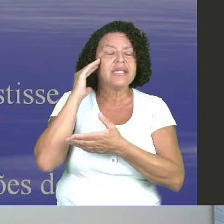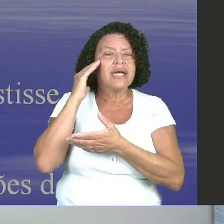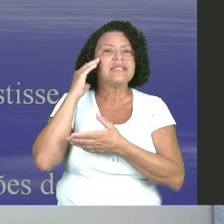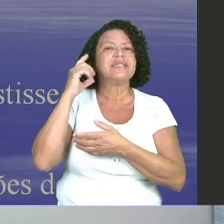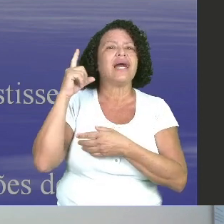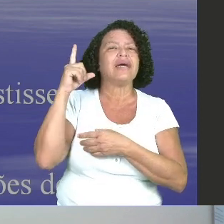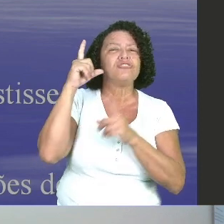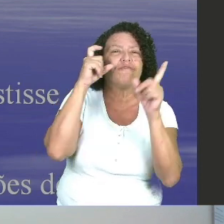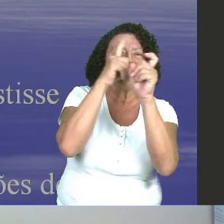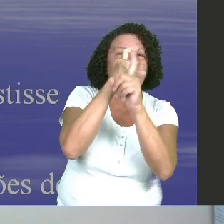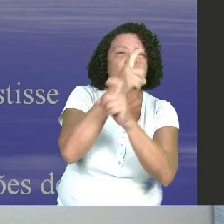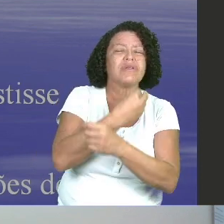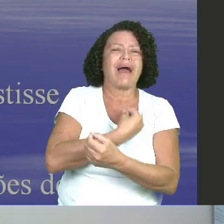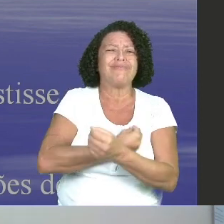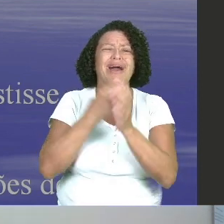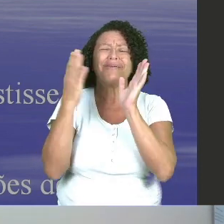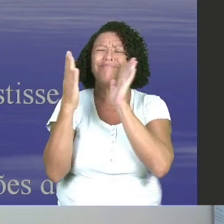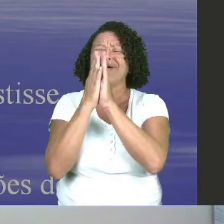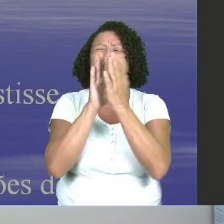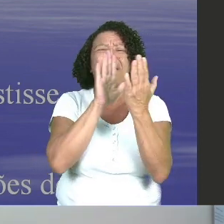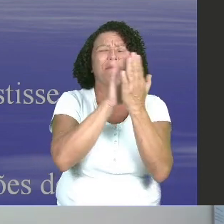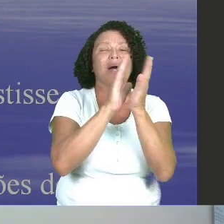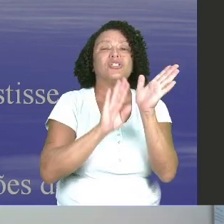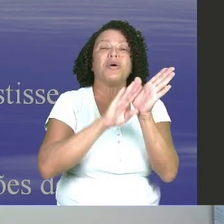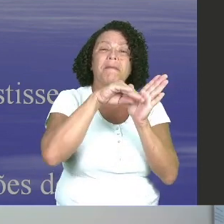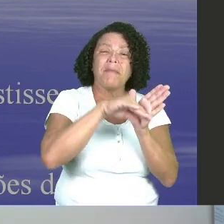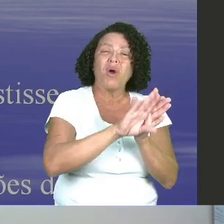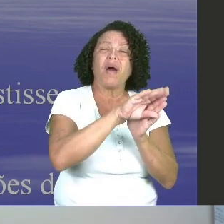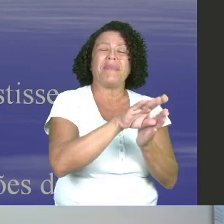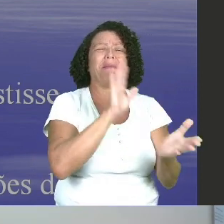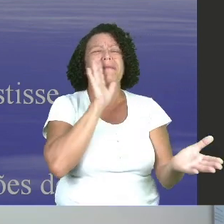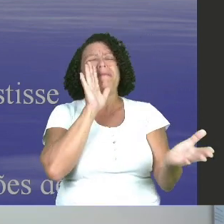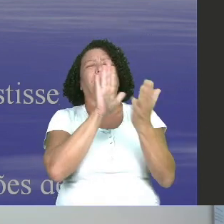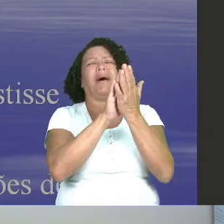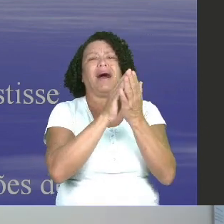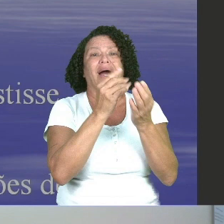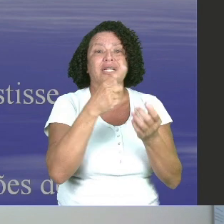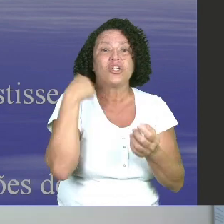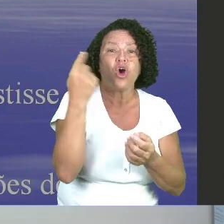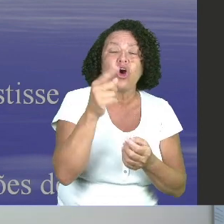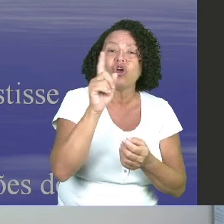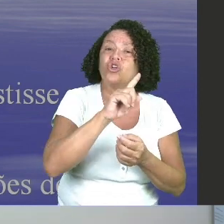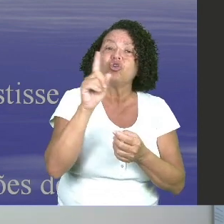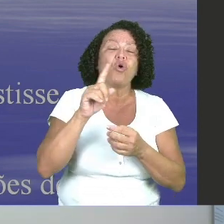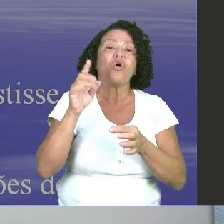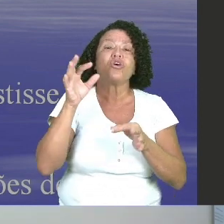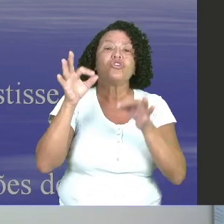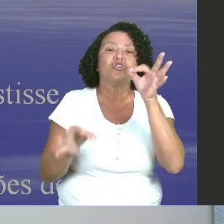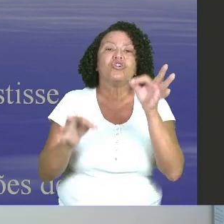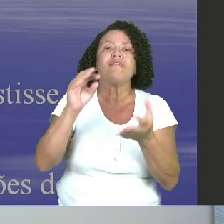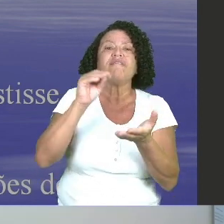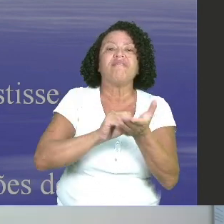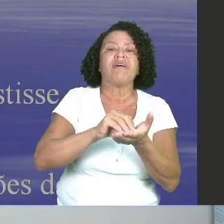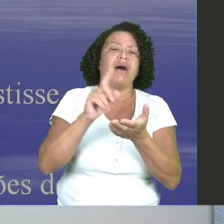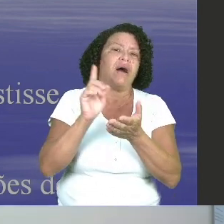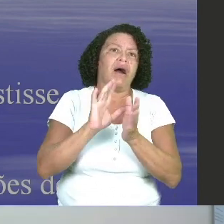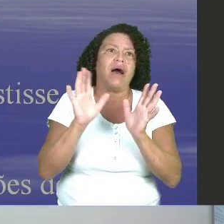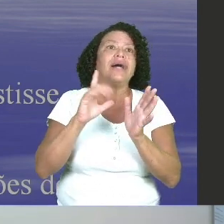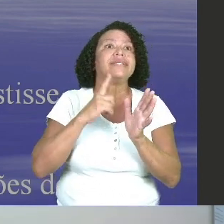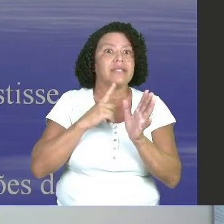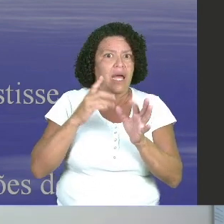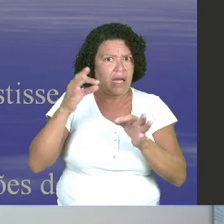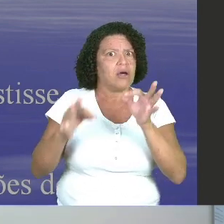nos cercam este mundo, de provas e expiações. Nós não somos injustiçados, porque existe